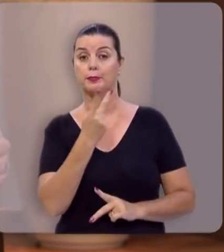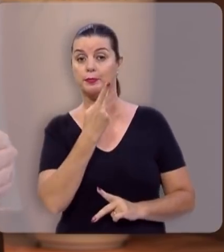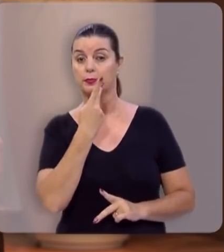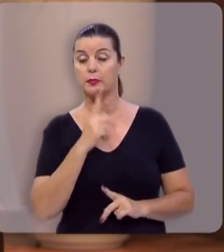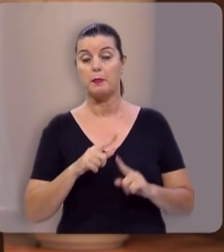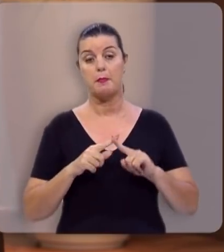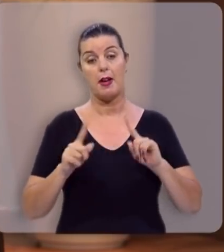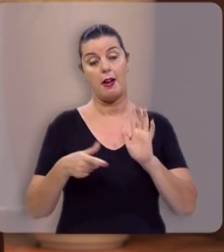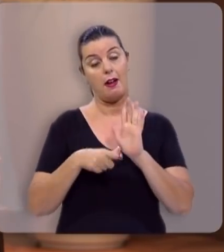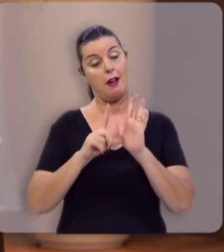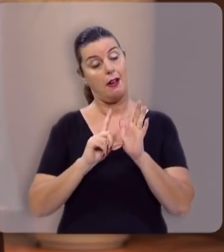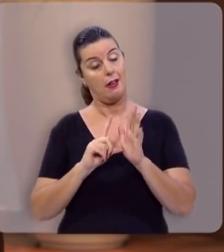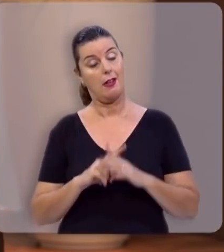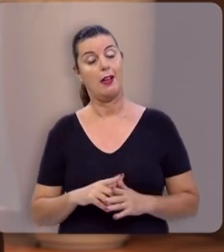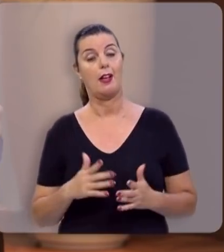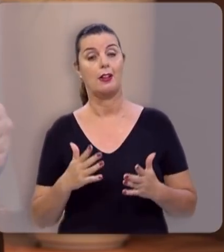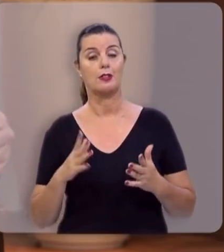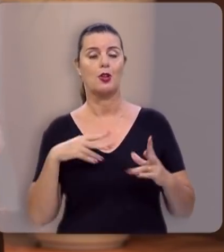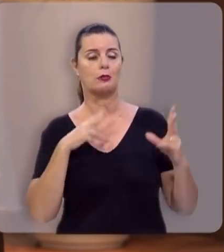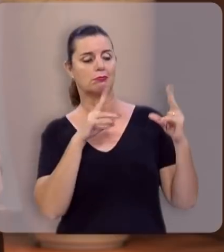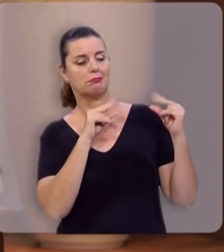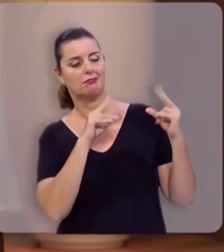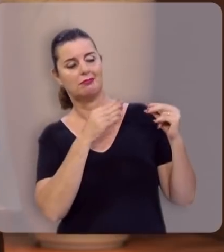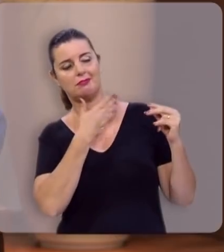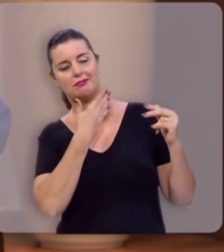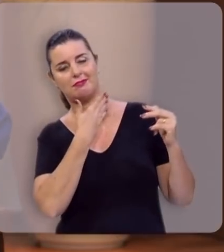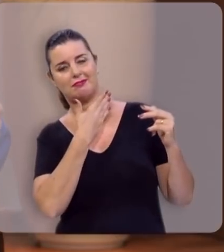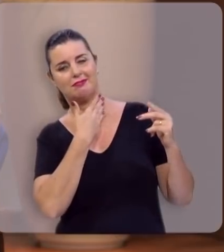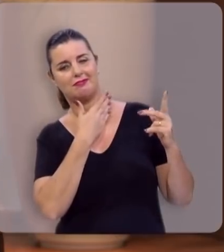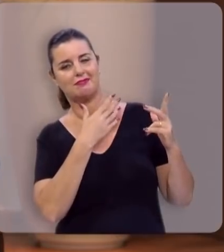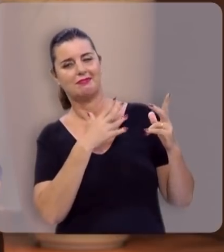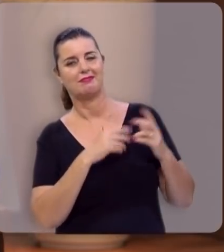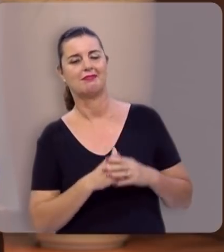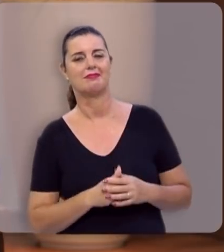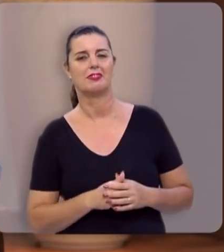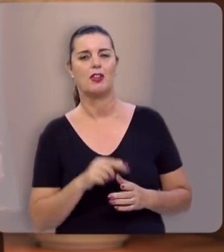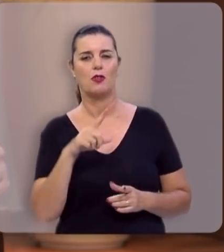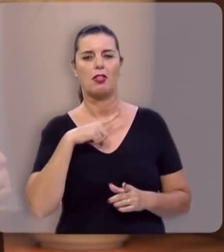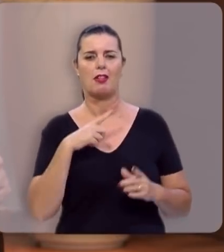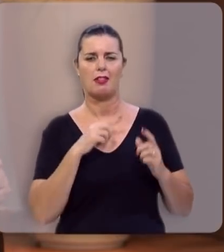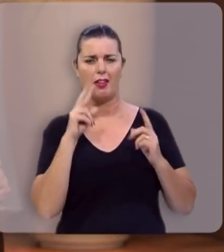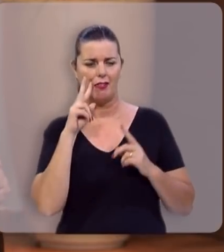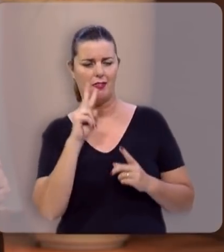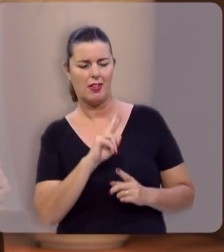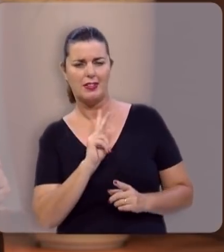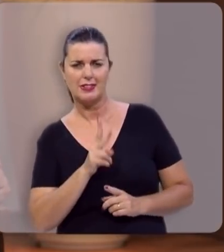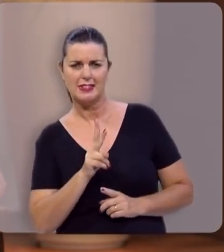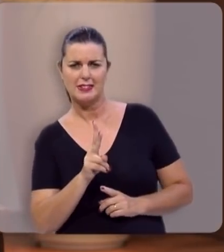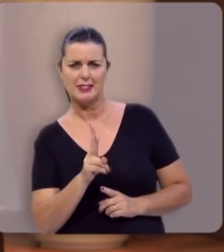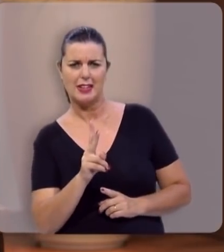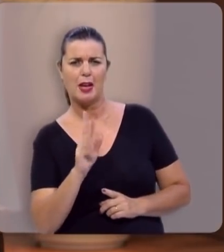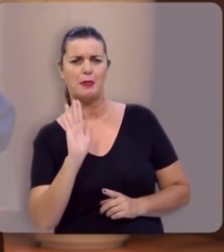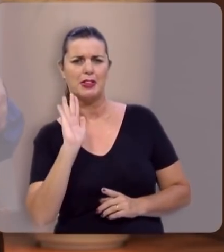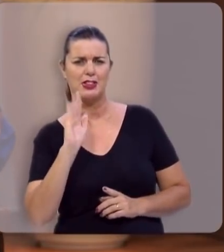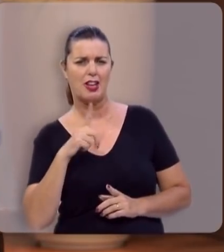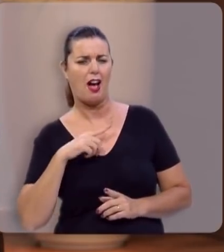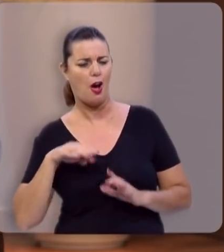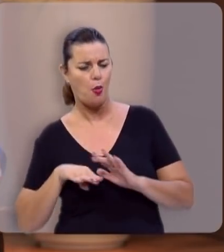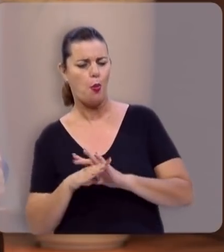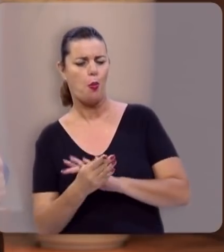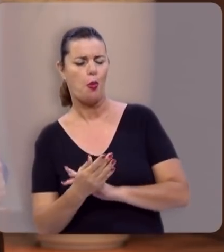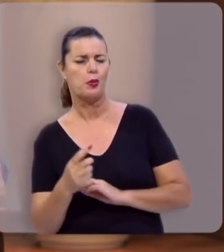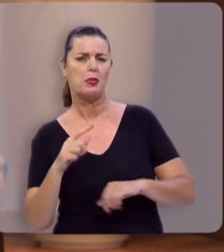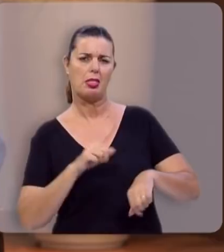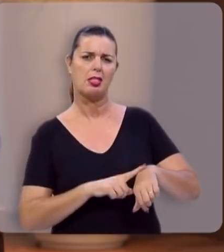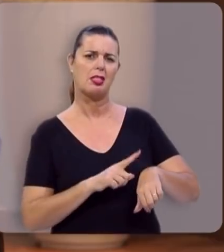Lopes. Mas antes disso, nosso bate-papo, a nossa conversa. Você que tem acompanhado Verdade e Vida já tem se